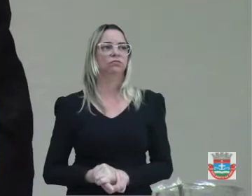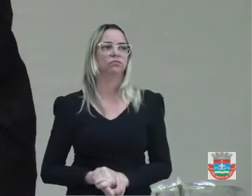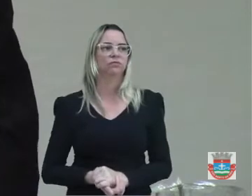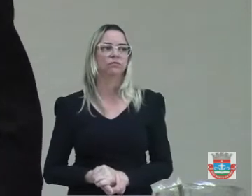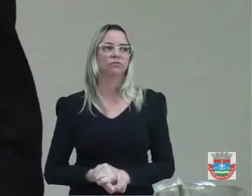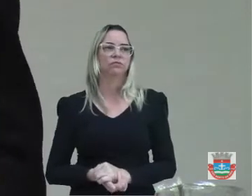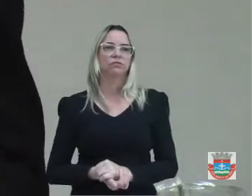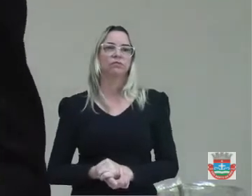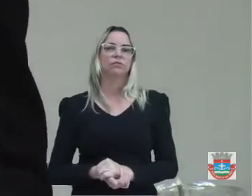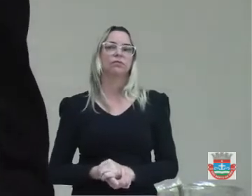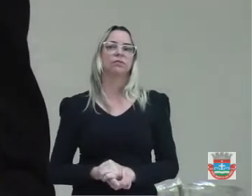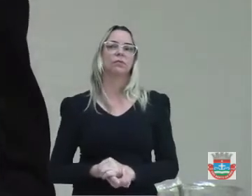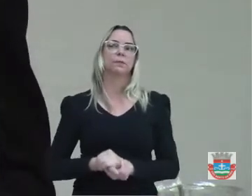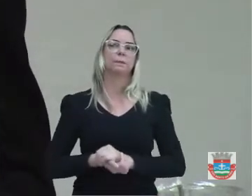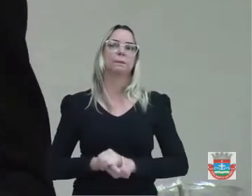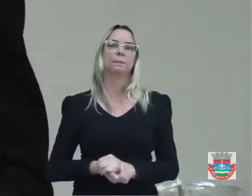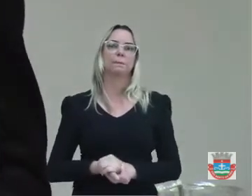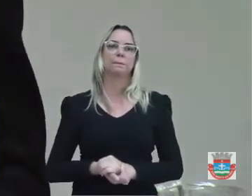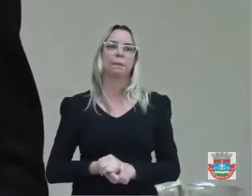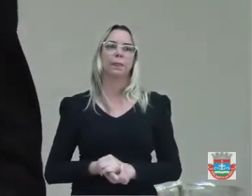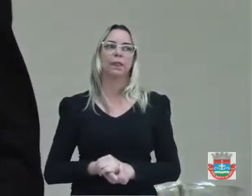Então,